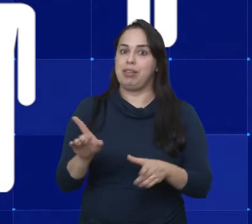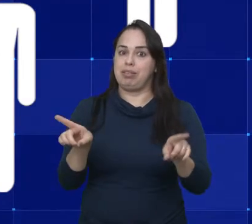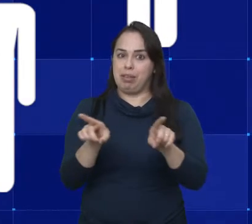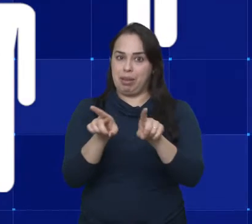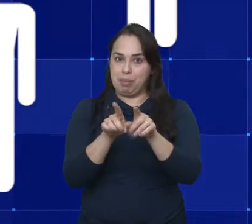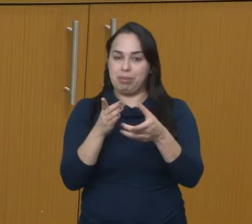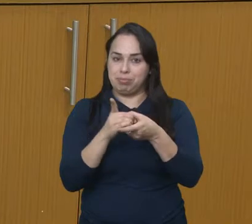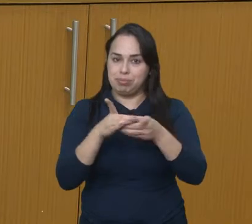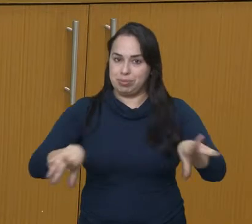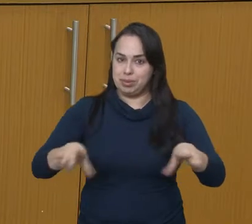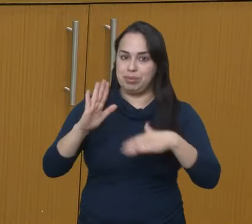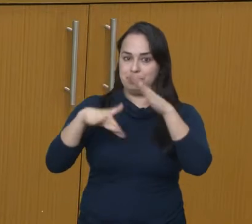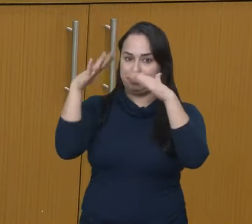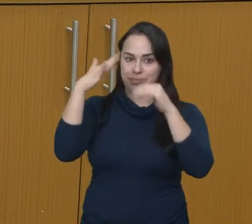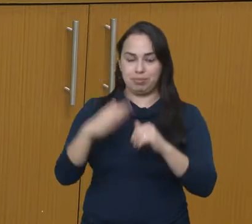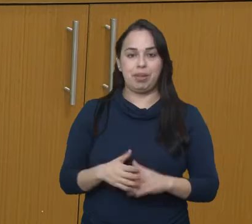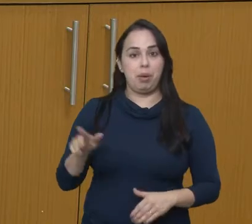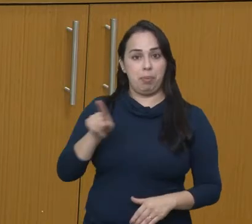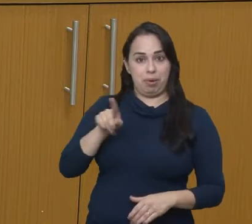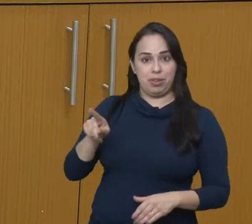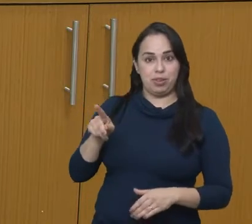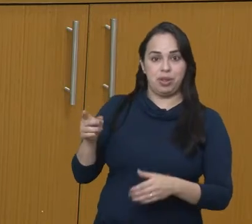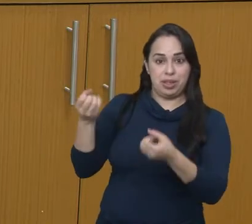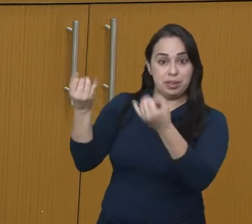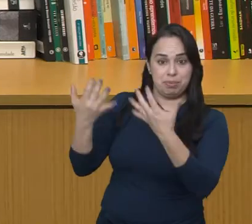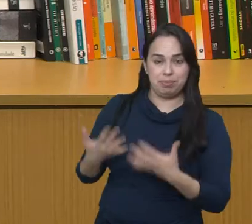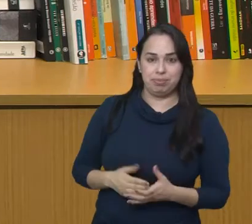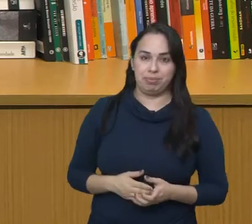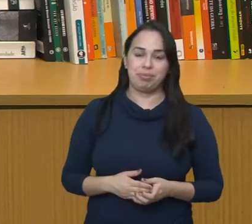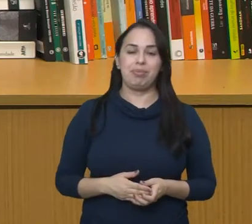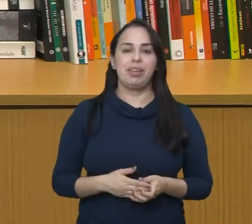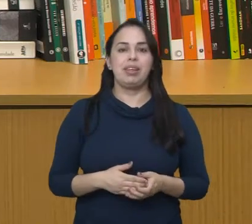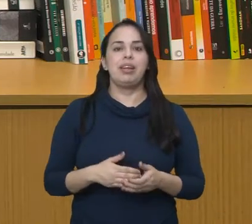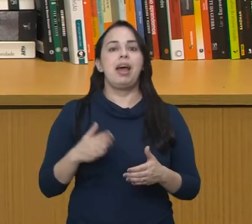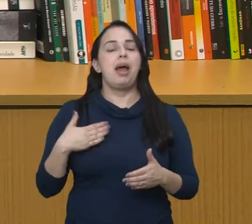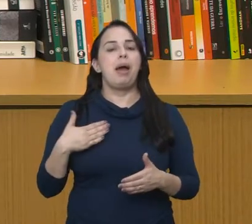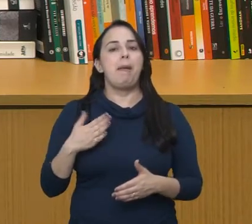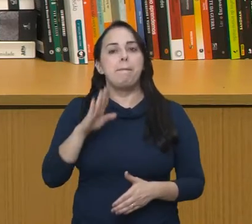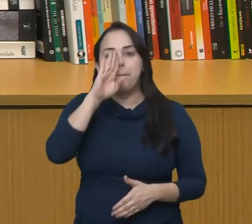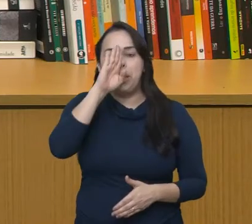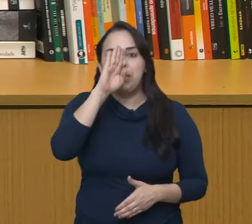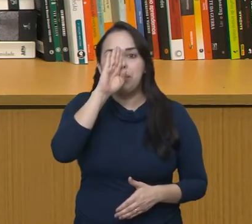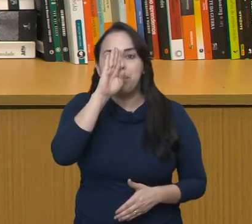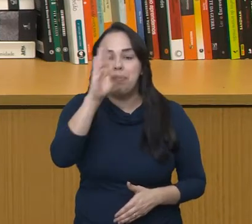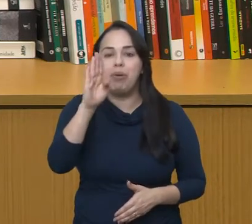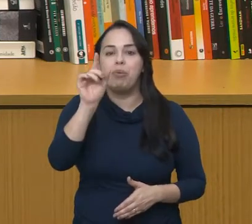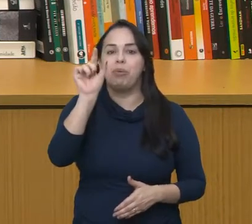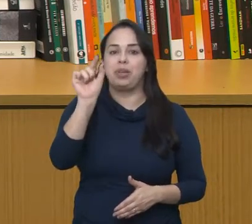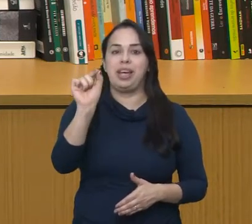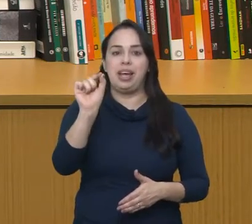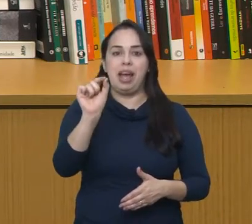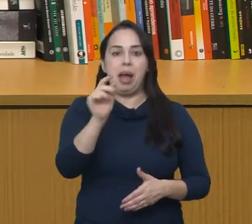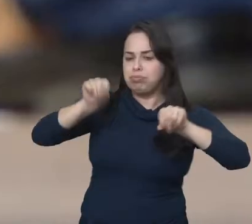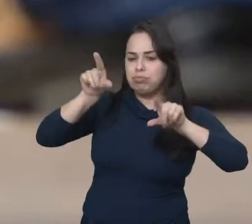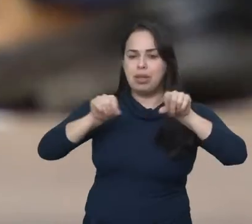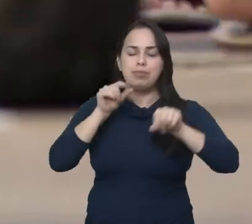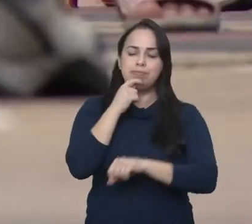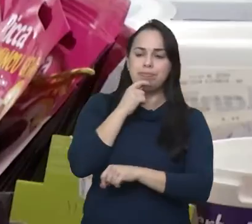açougueiro, ajudante de açougueiro, ajudante de cozinha, ajudante de obras, aplicador de six